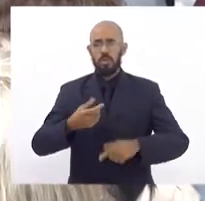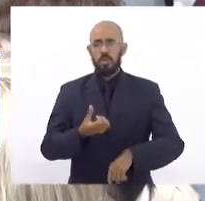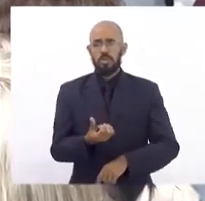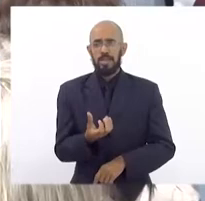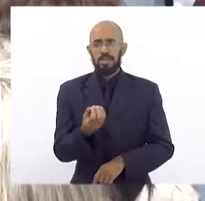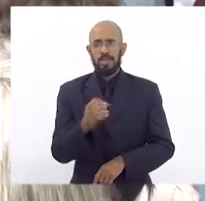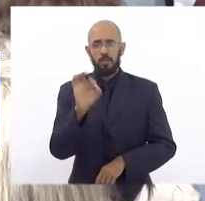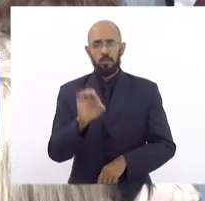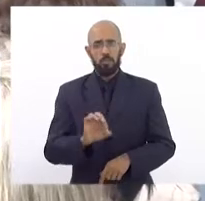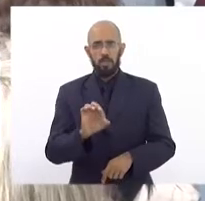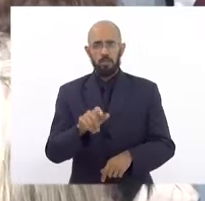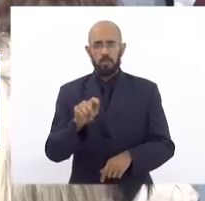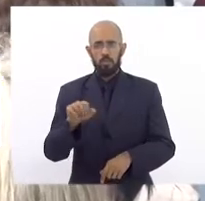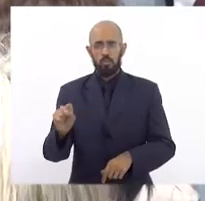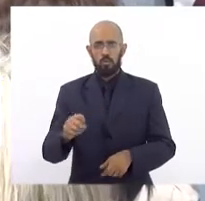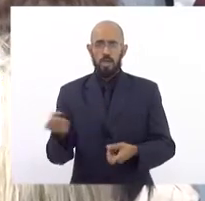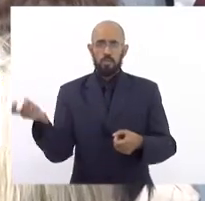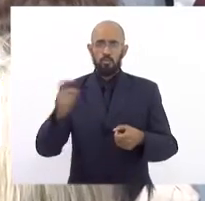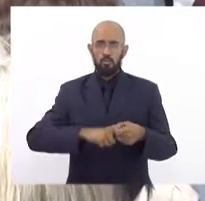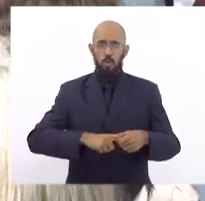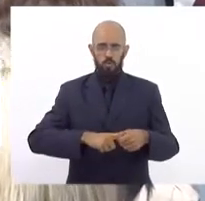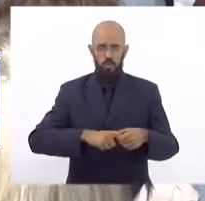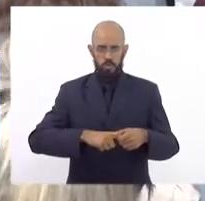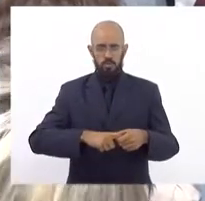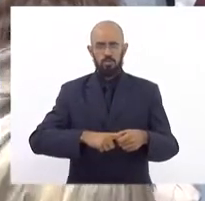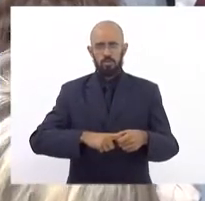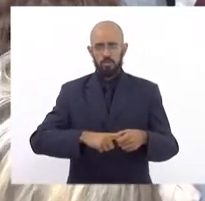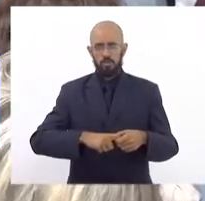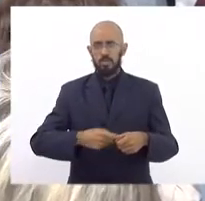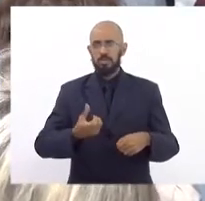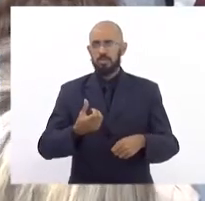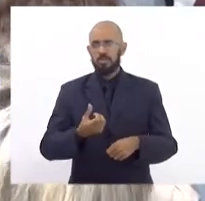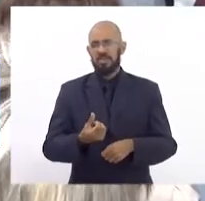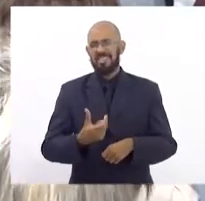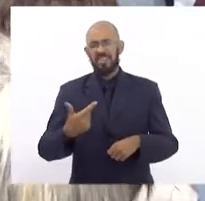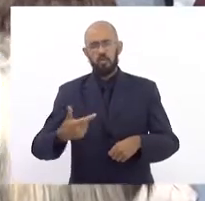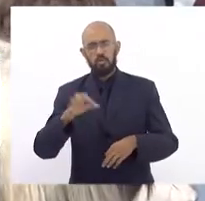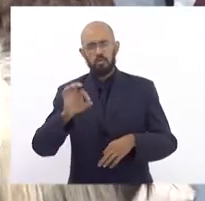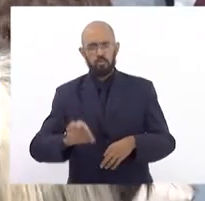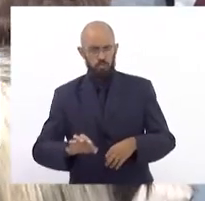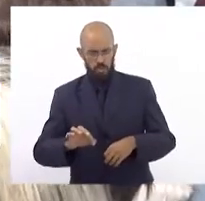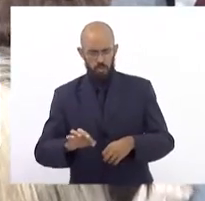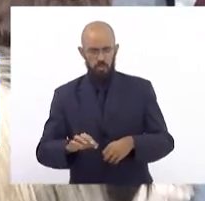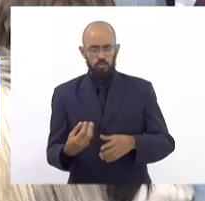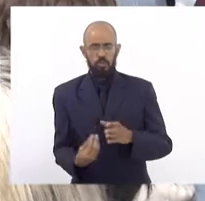gás que é produzido no pré-sal. 62%, para ser mais exato.